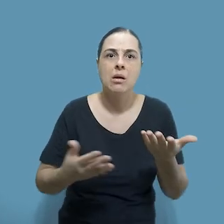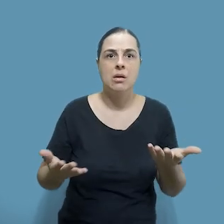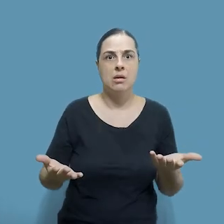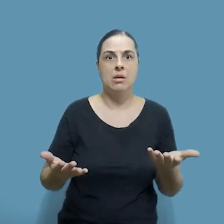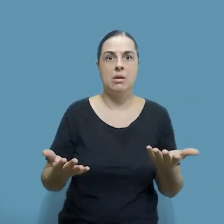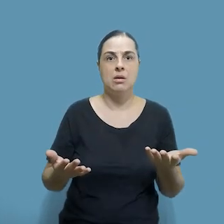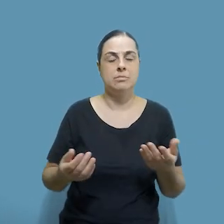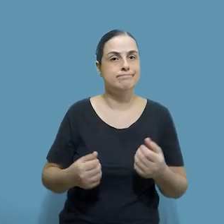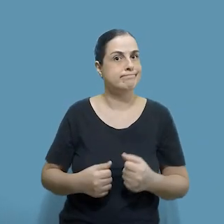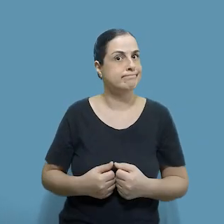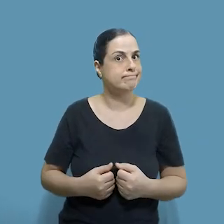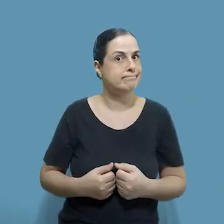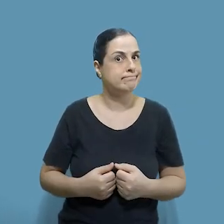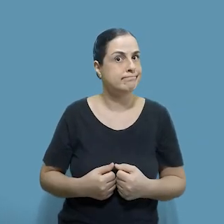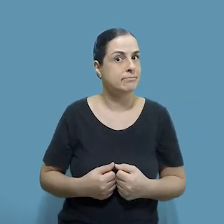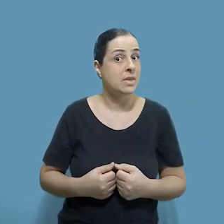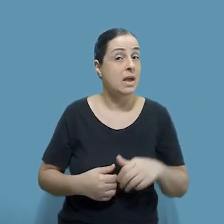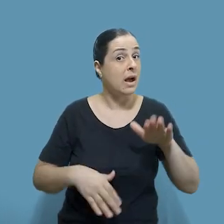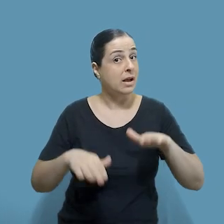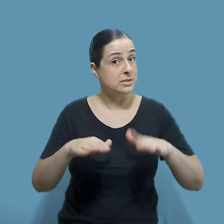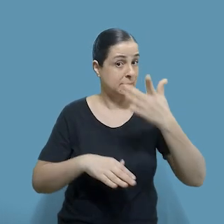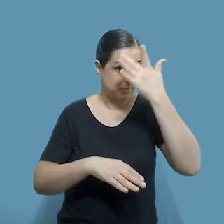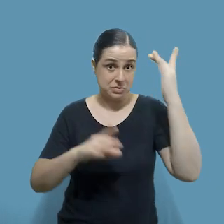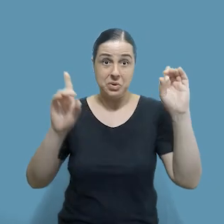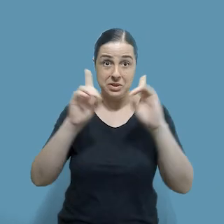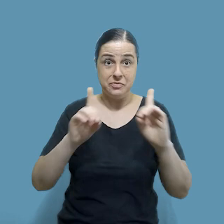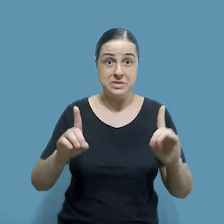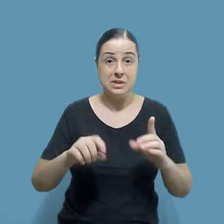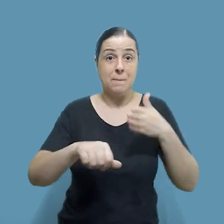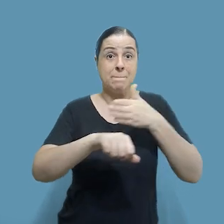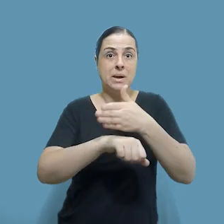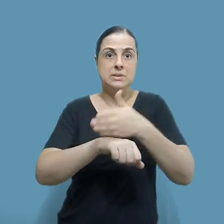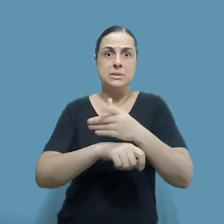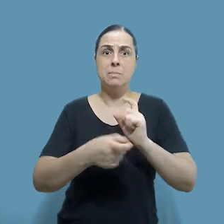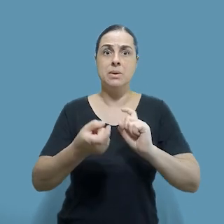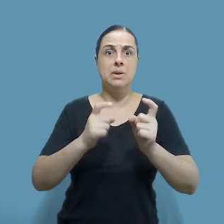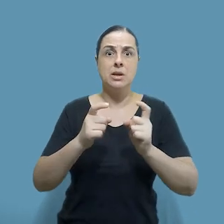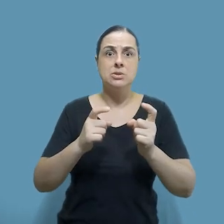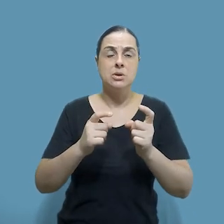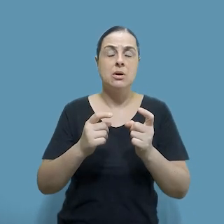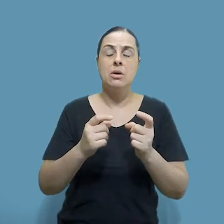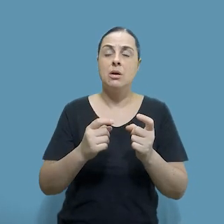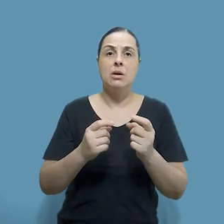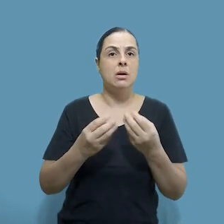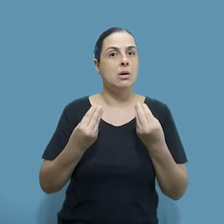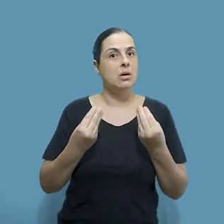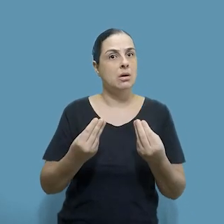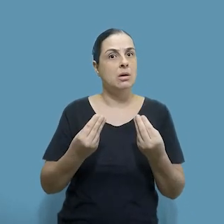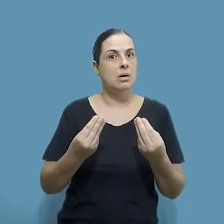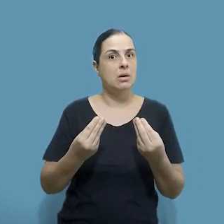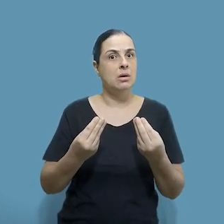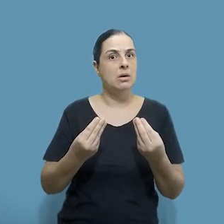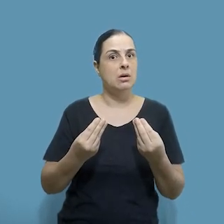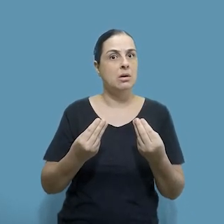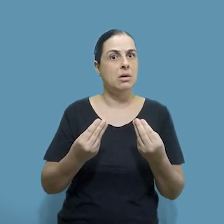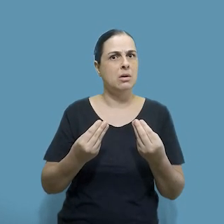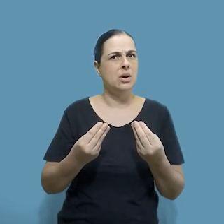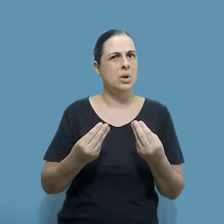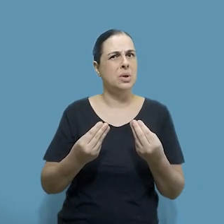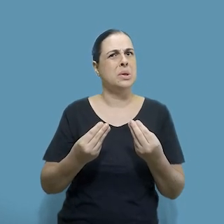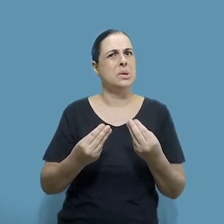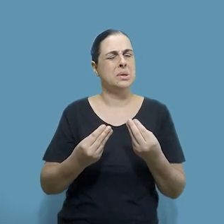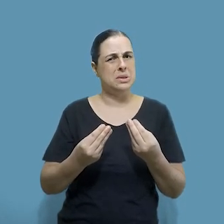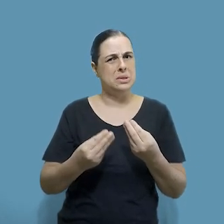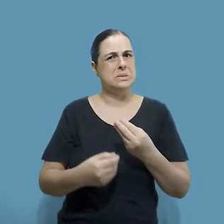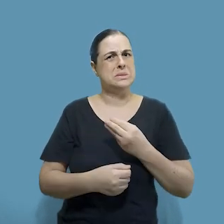que ia ter uma reunião, e era uma situação horrorosa e constrangedora, né?